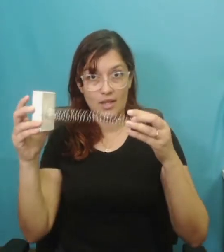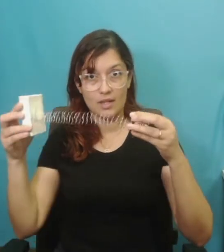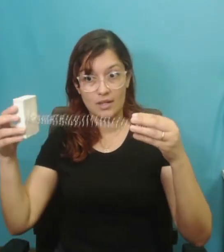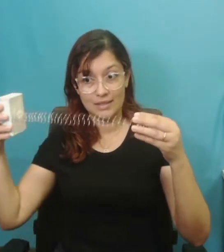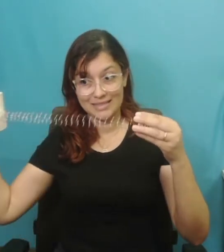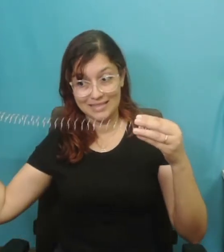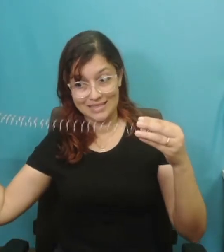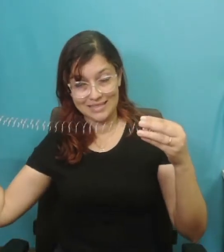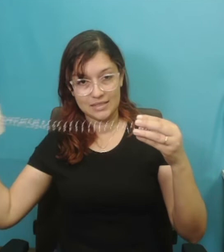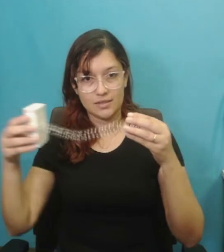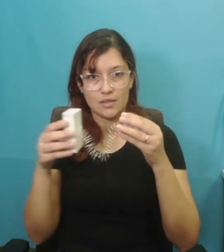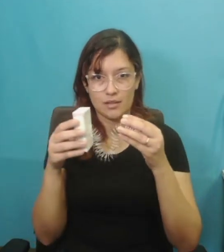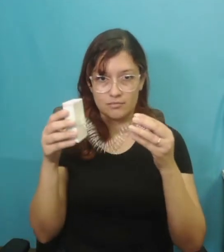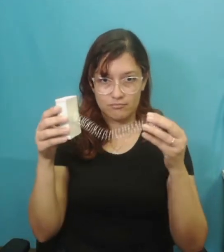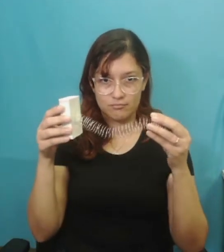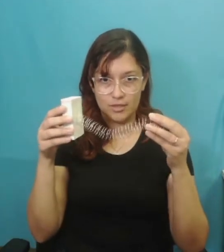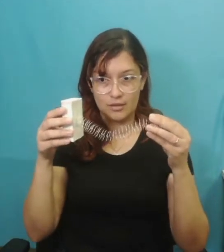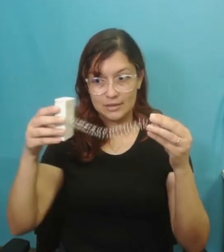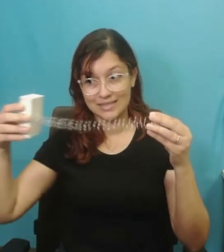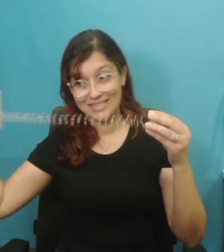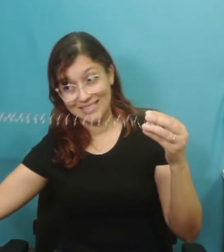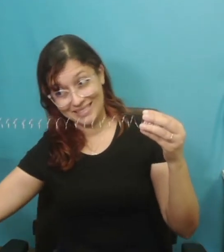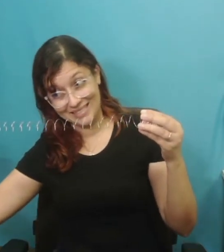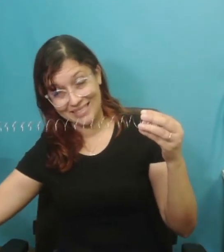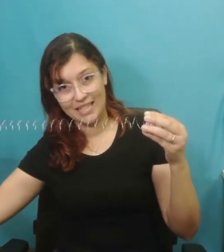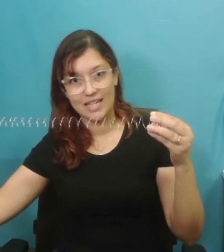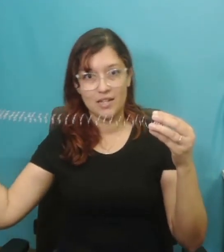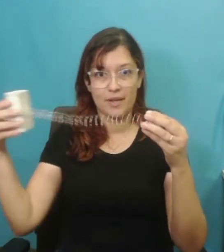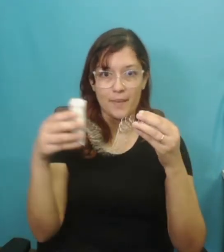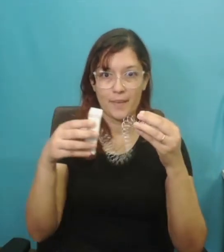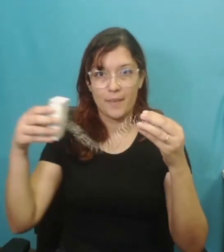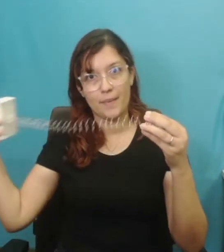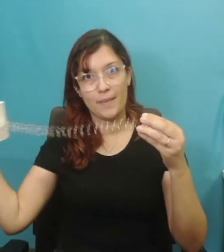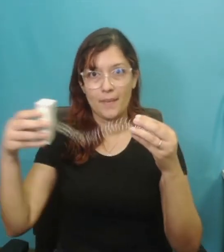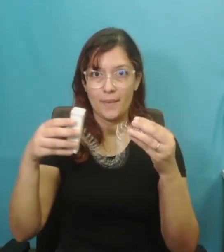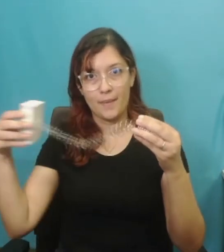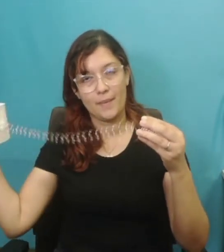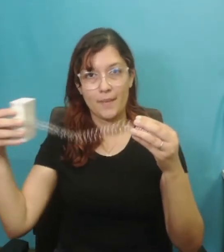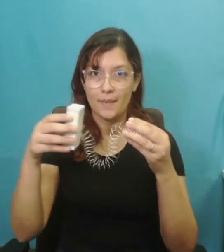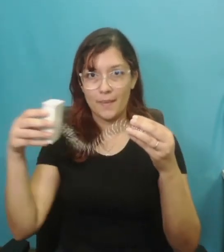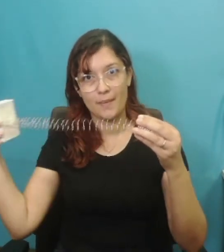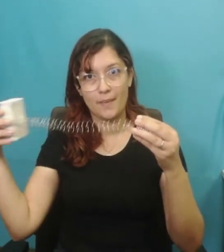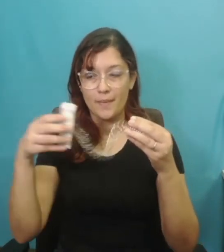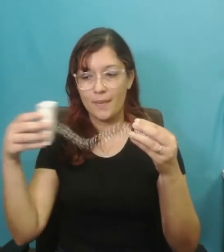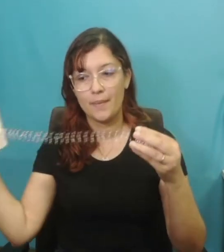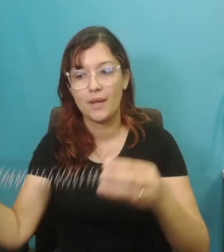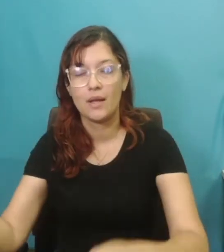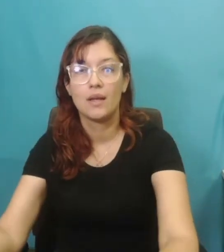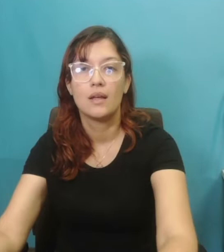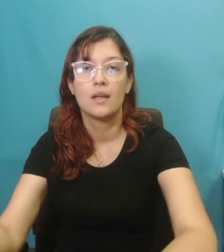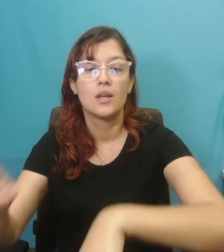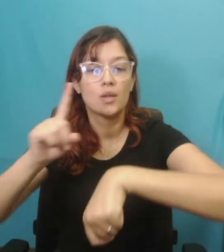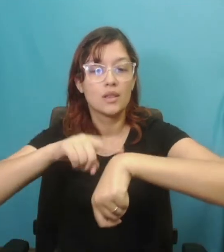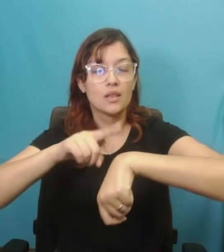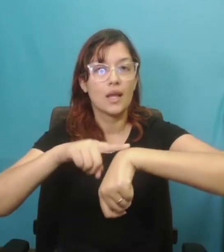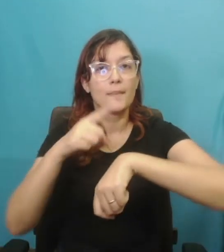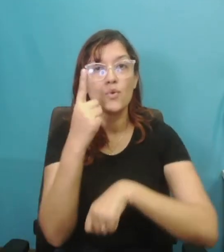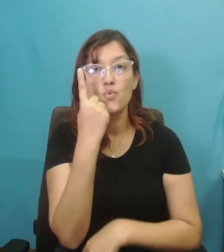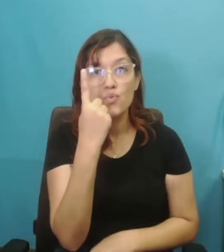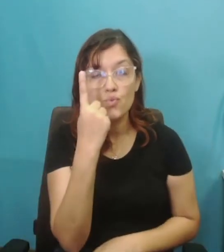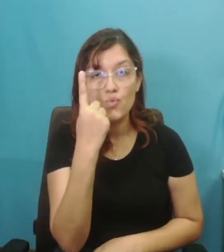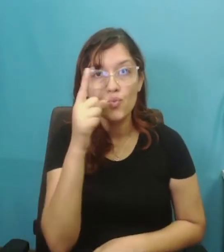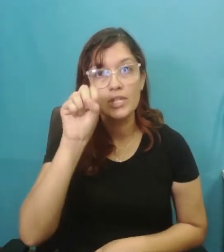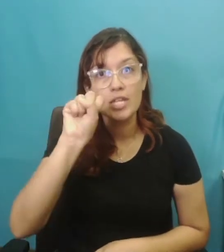Então, primeiro vai esticar e ela vai ficar as forças conflitando, fazendo com que ela faça o